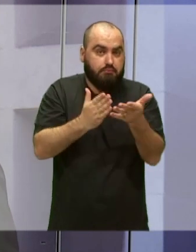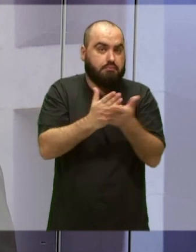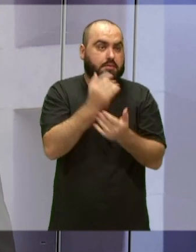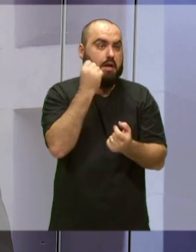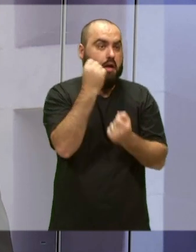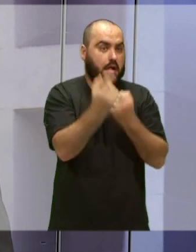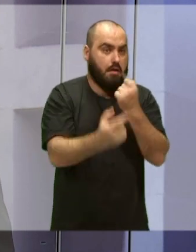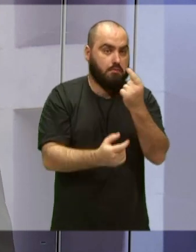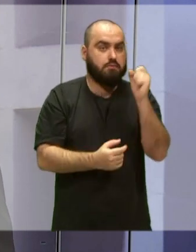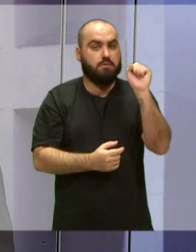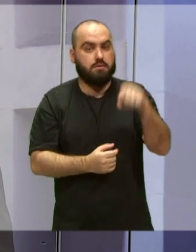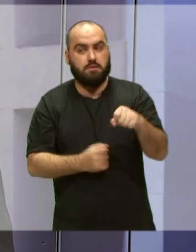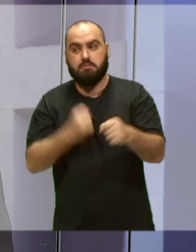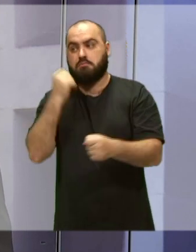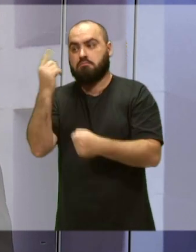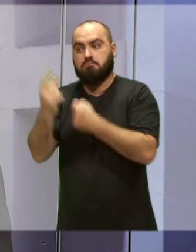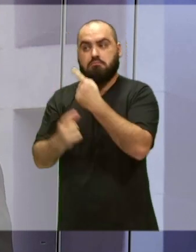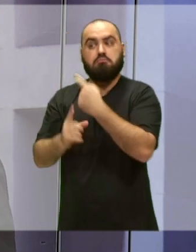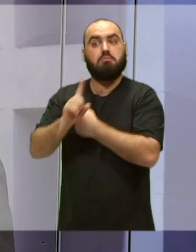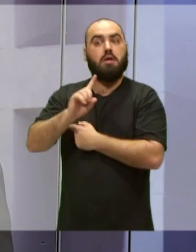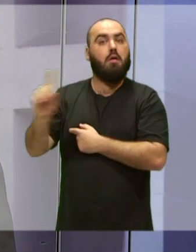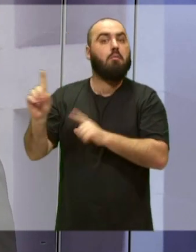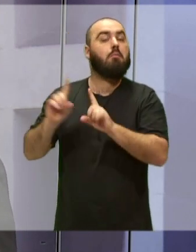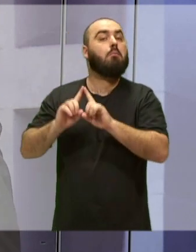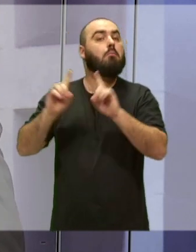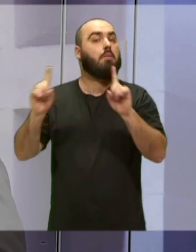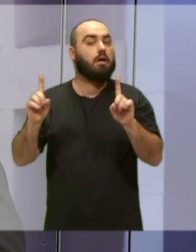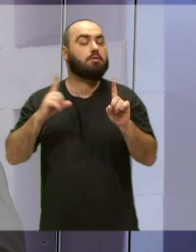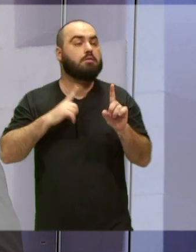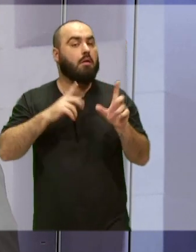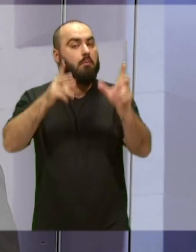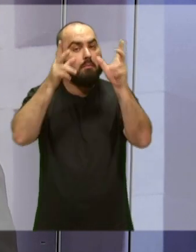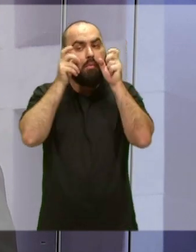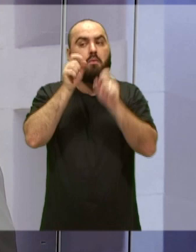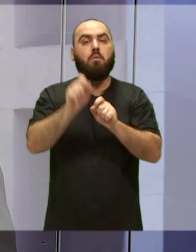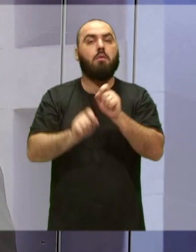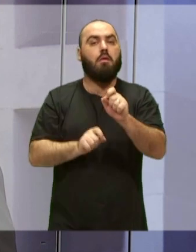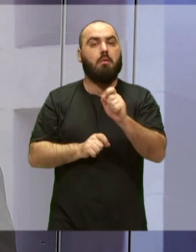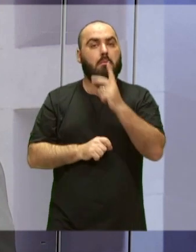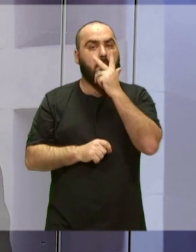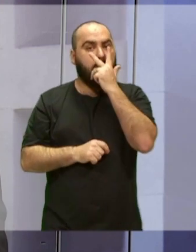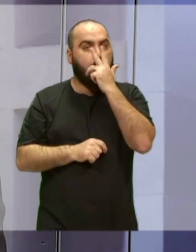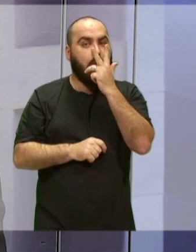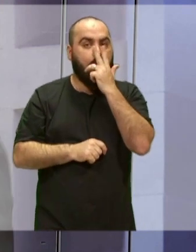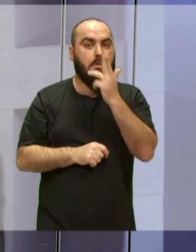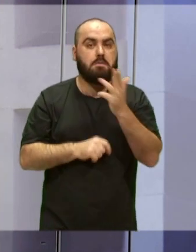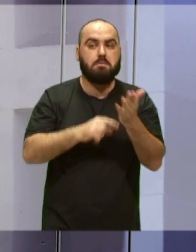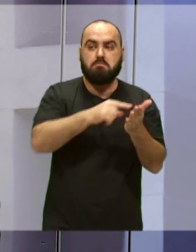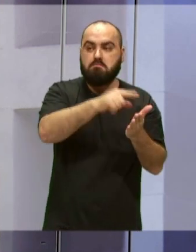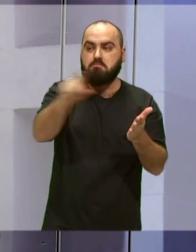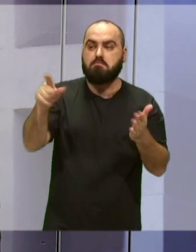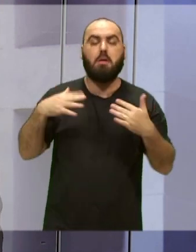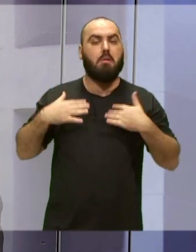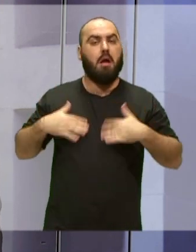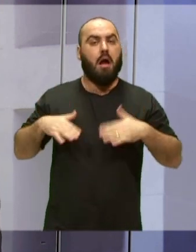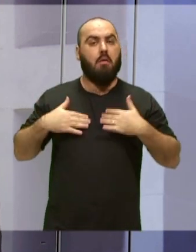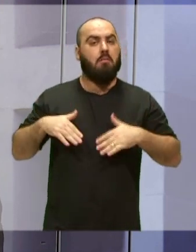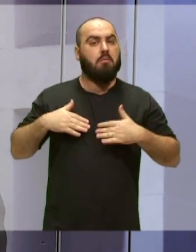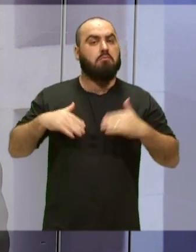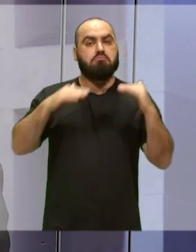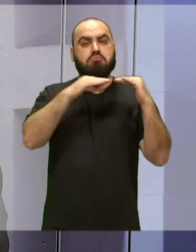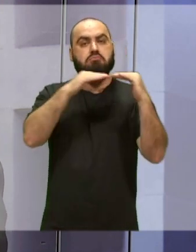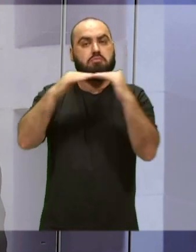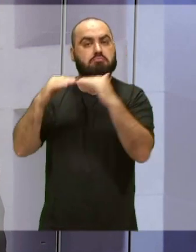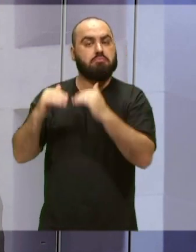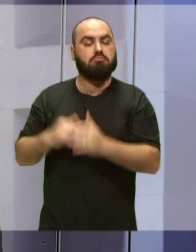aprovados outros não mas eu percebi assim que houve uma quase que uma Harmonia foi foi mais tranquilo assim o até o